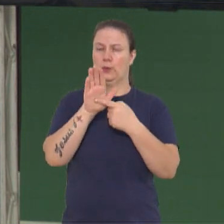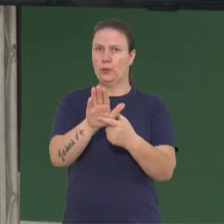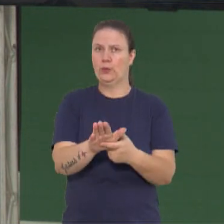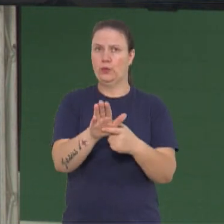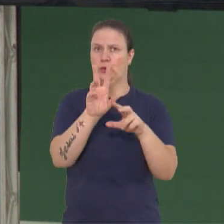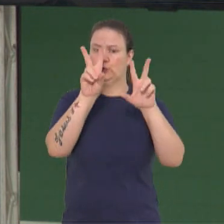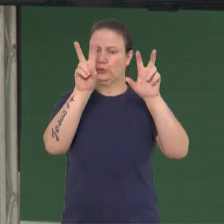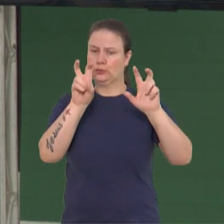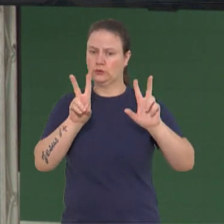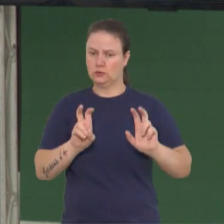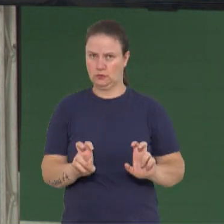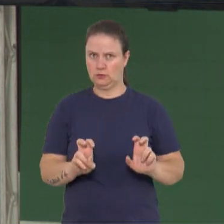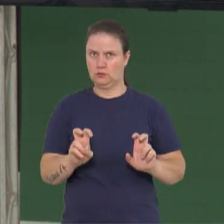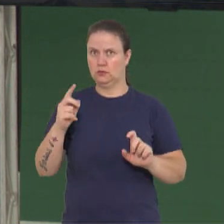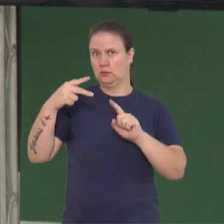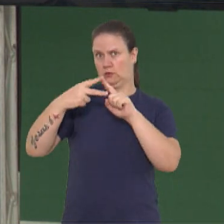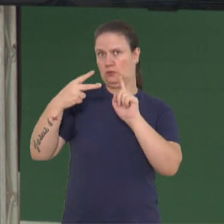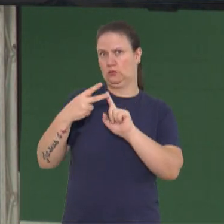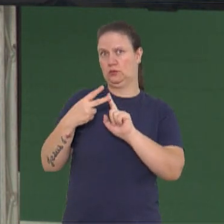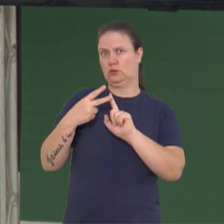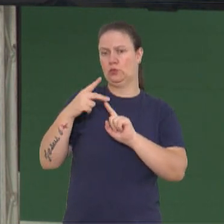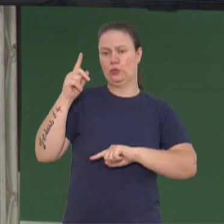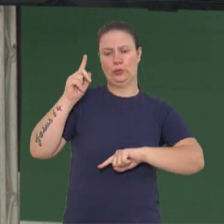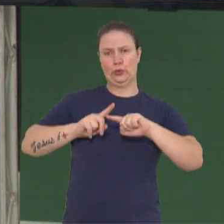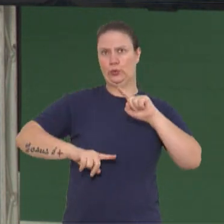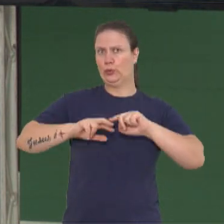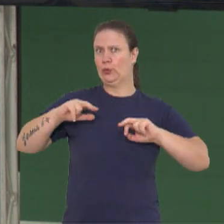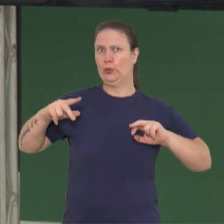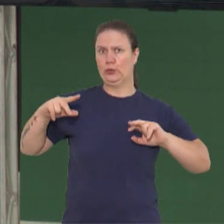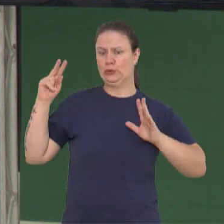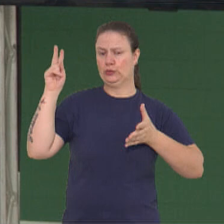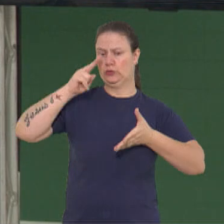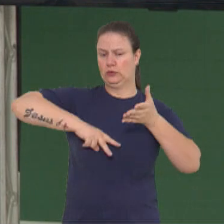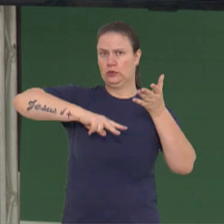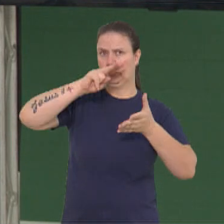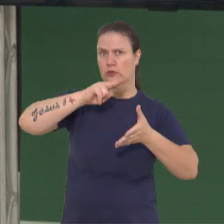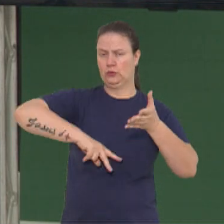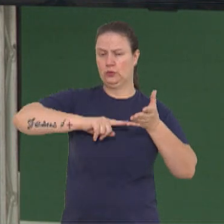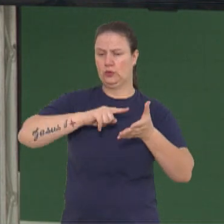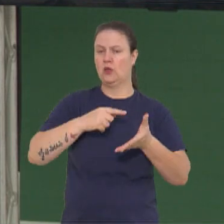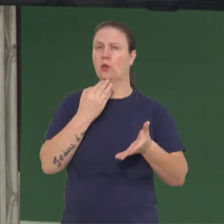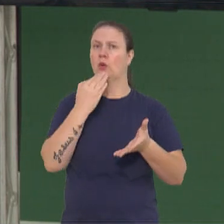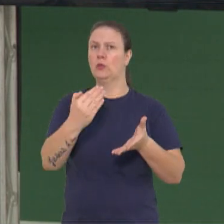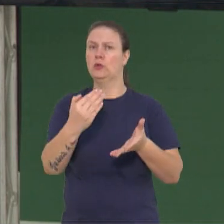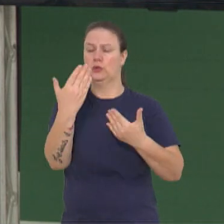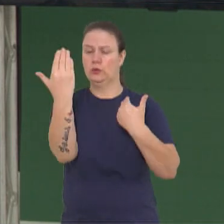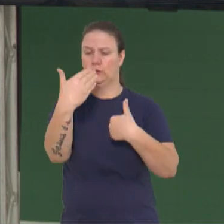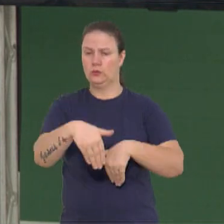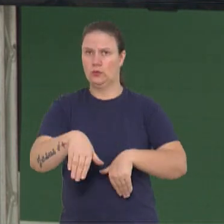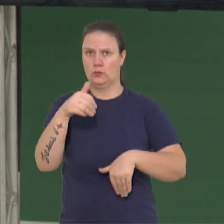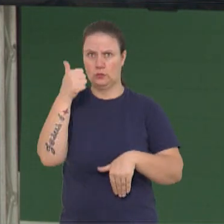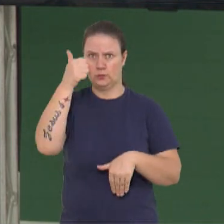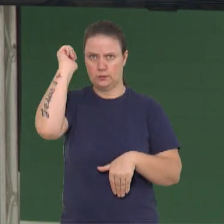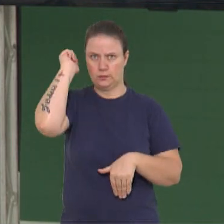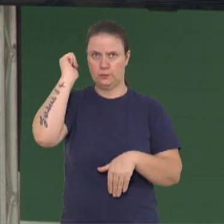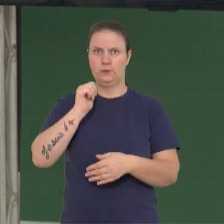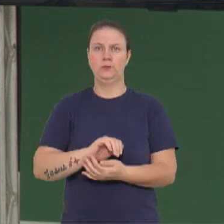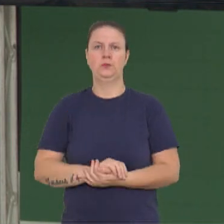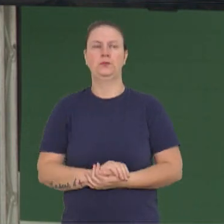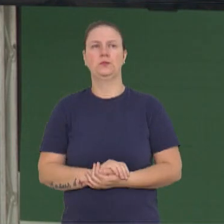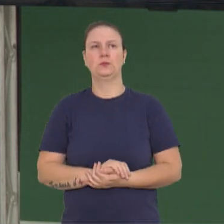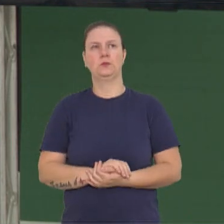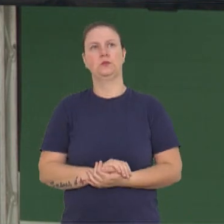moderna como objeto de leitura e provável cobrança nas suas provas de vestibular.